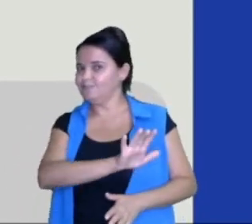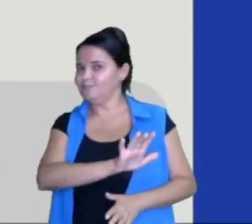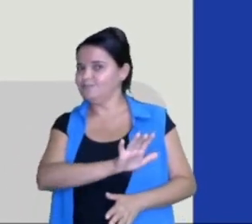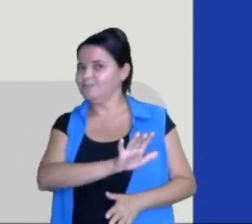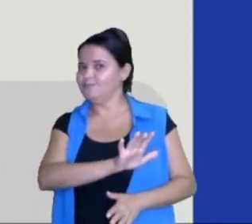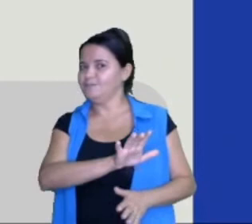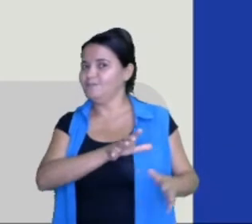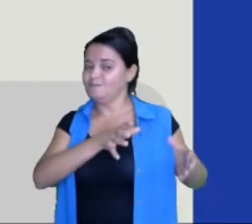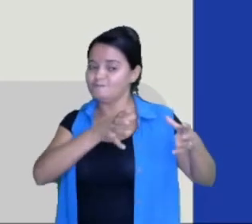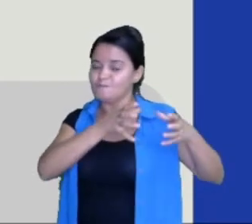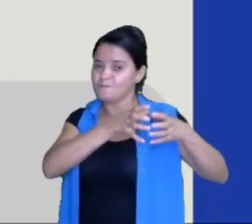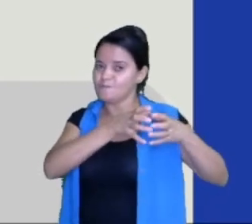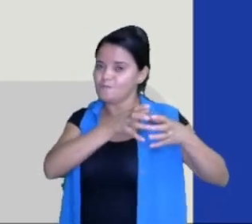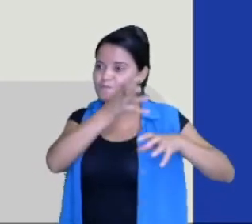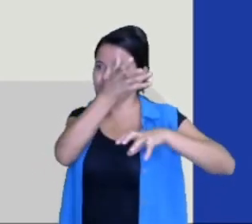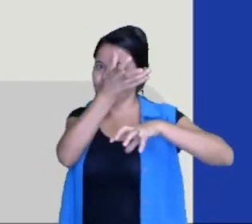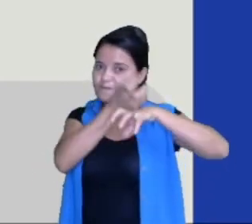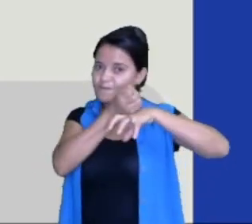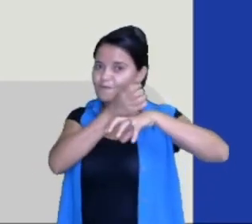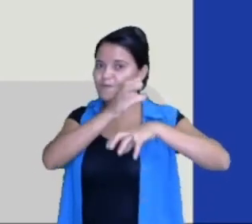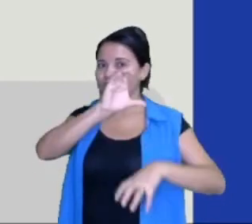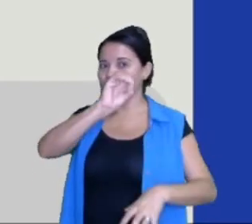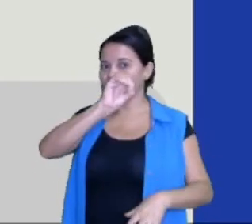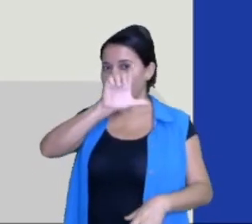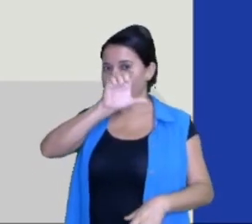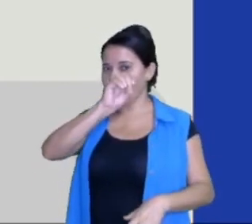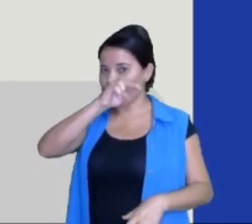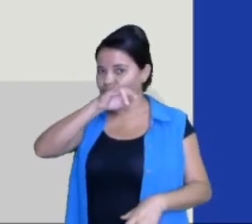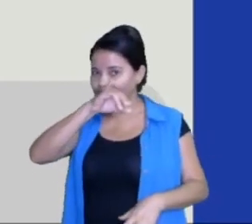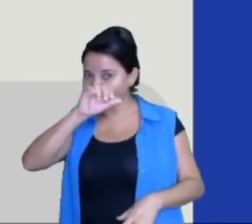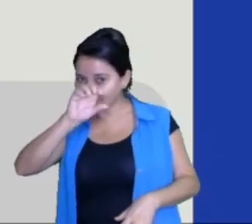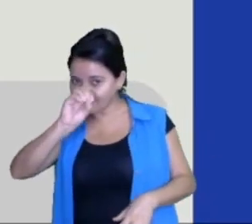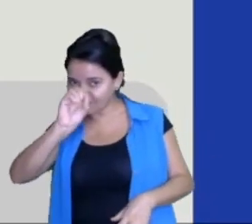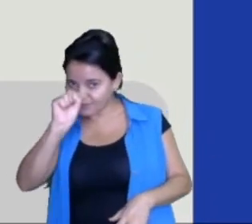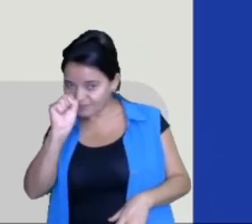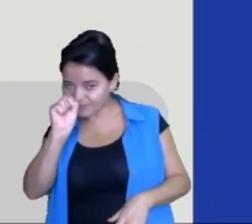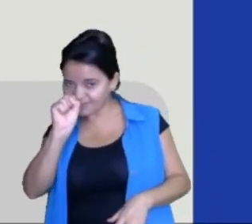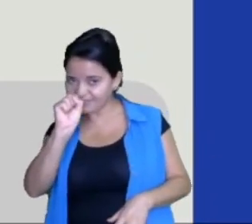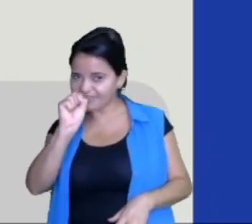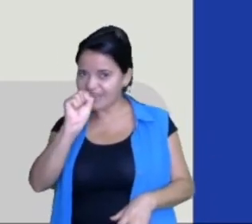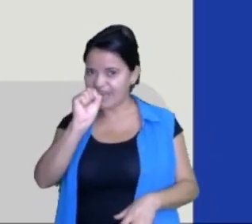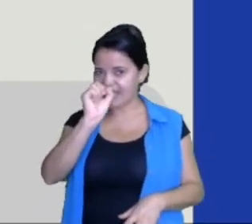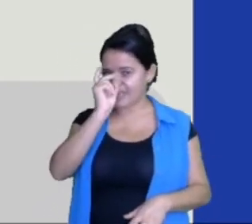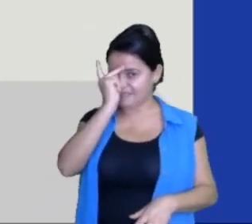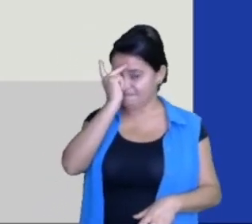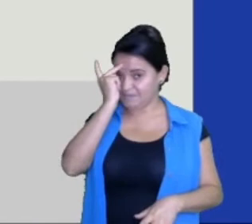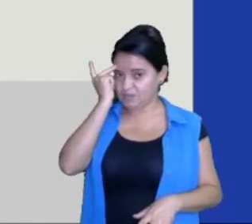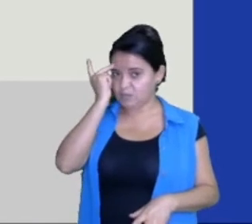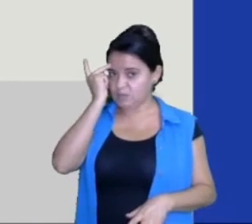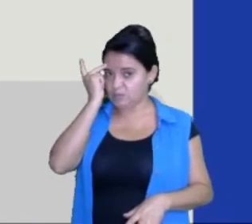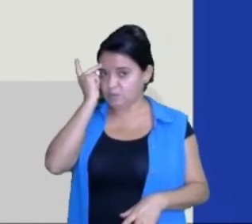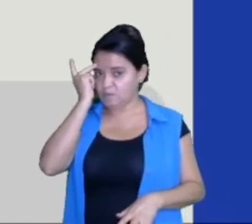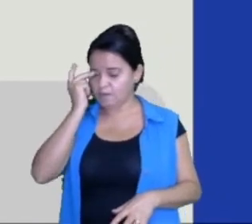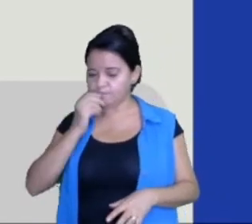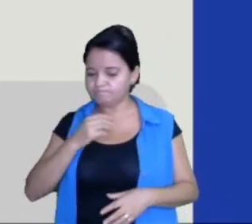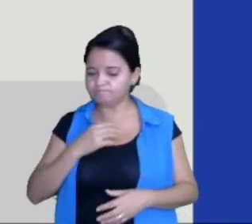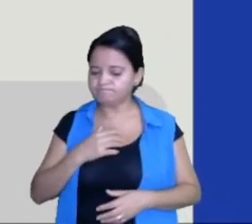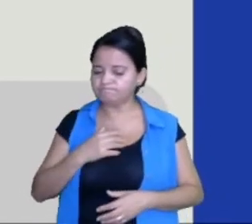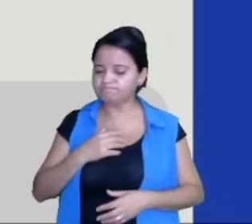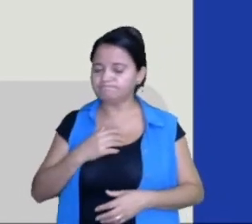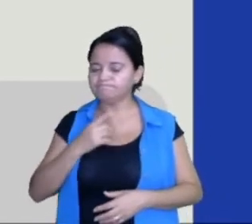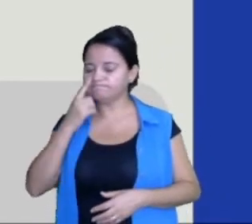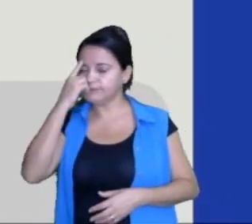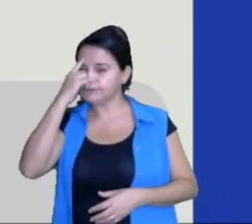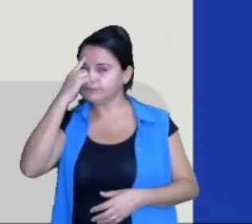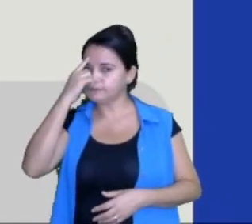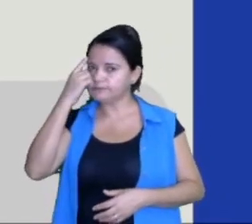gente, motivou um sentimento de nacionalismo, né? De se rebelarem contra a Inglaterra.